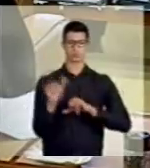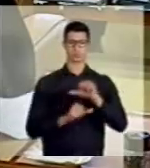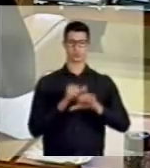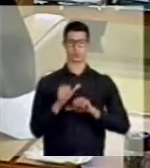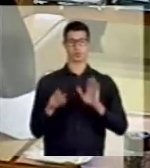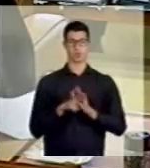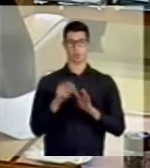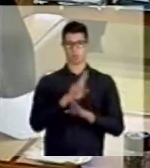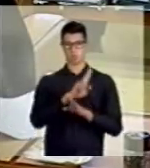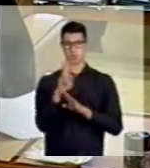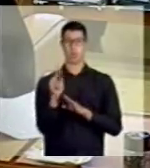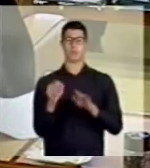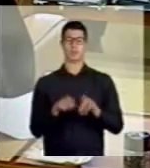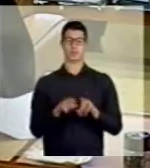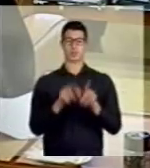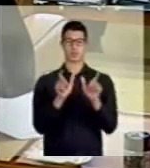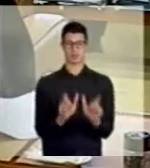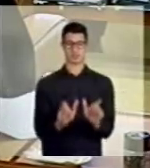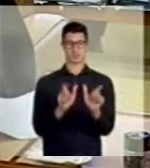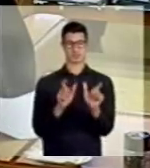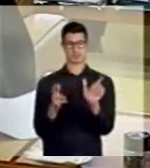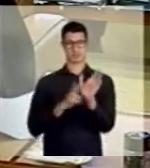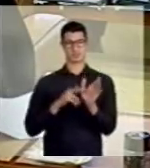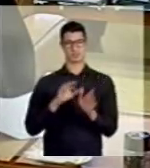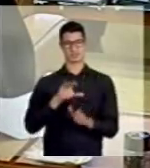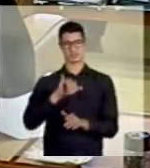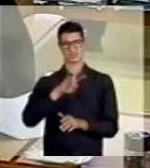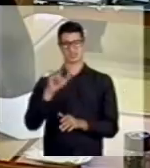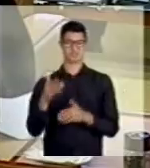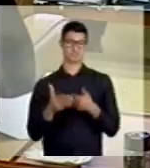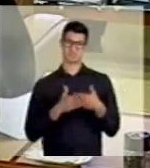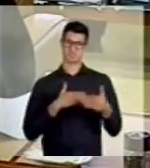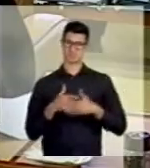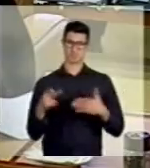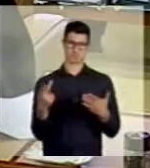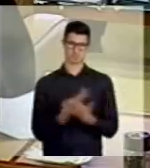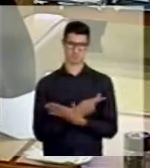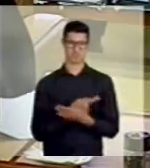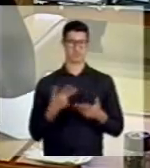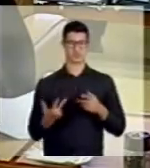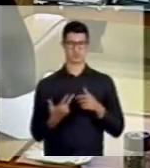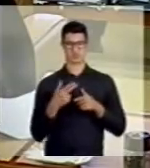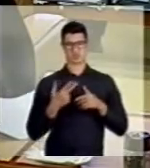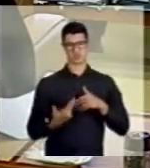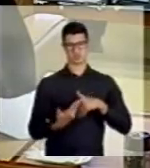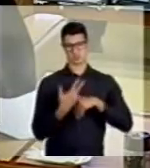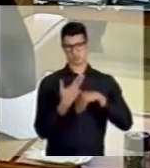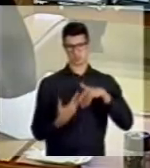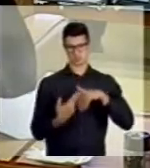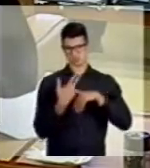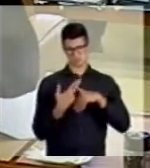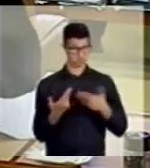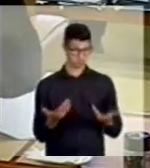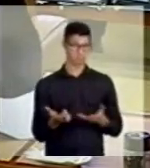seu prenome e de sua classificação de gênero no registro civil, independentemente da realização de procedimento cirúrgico de redesignação de